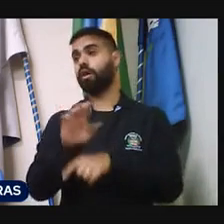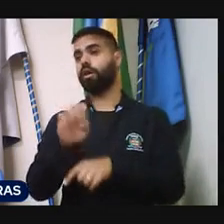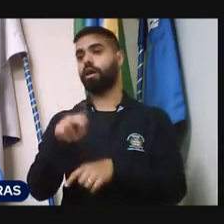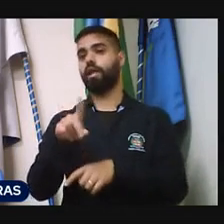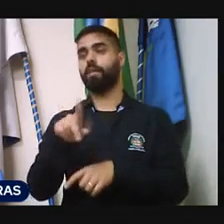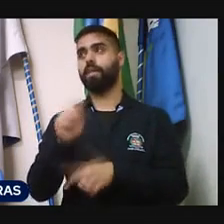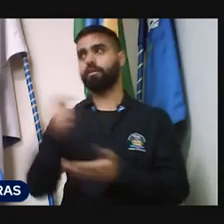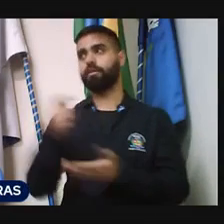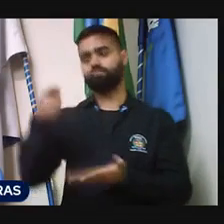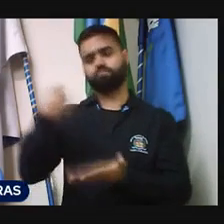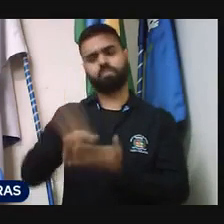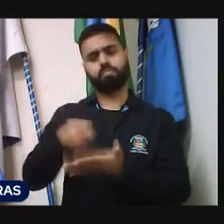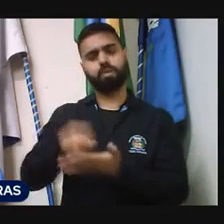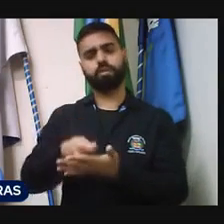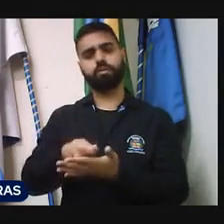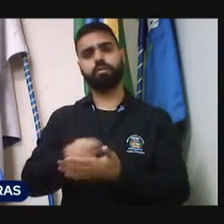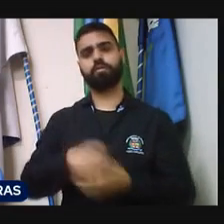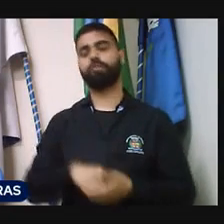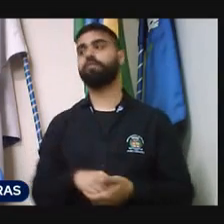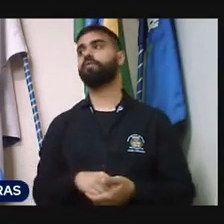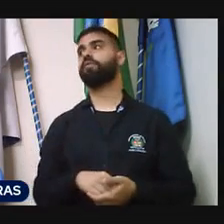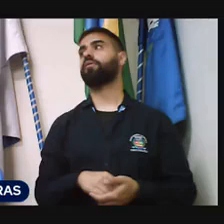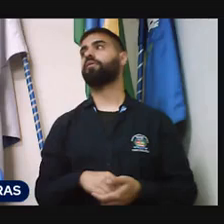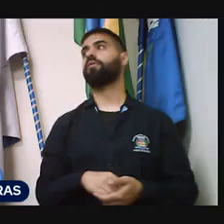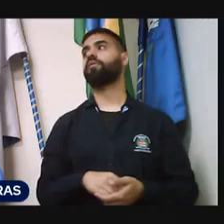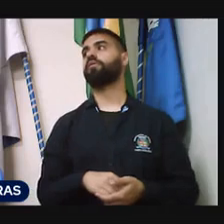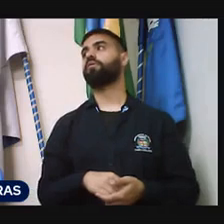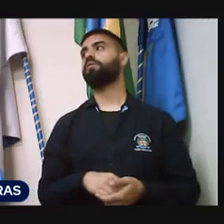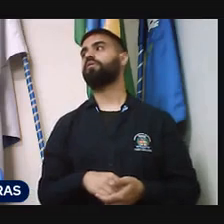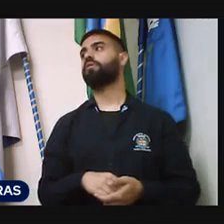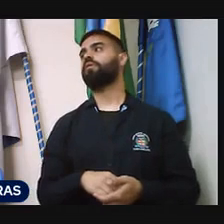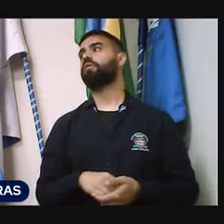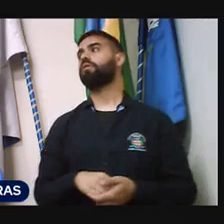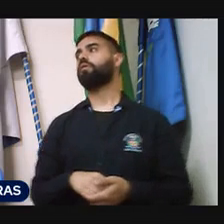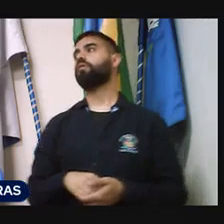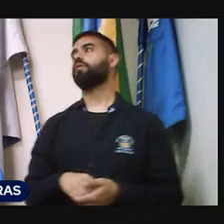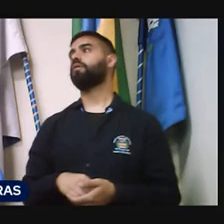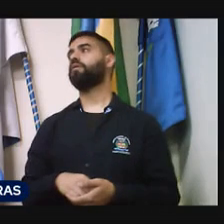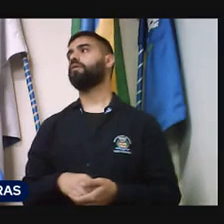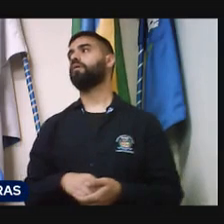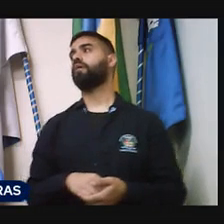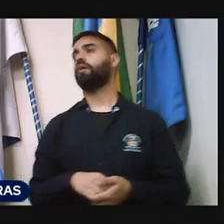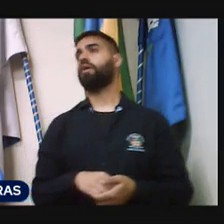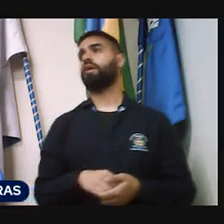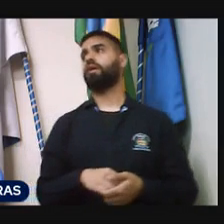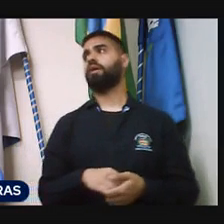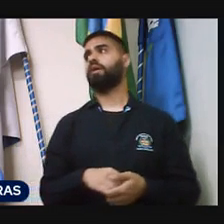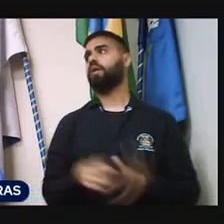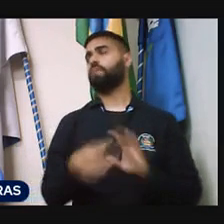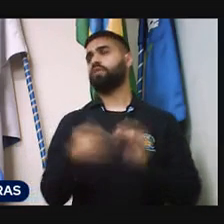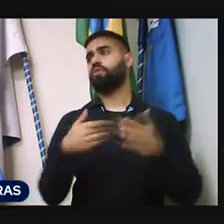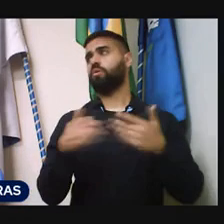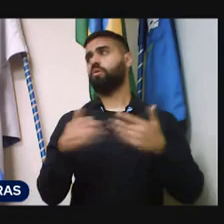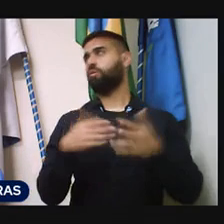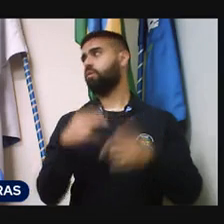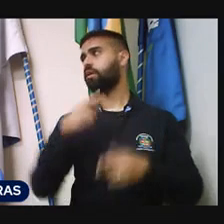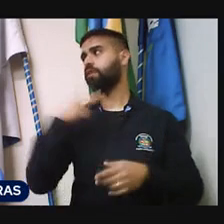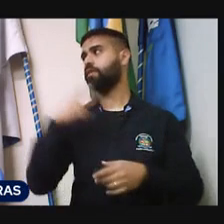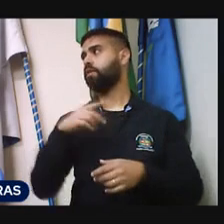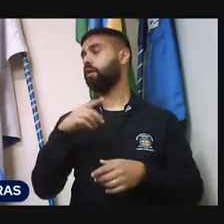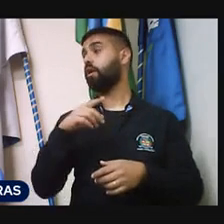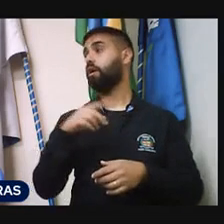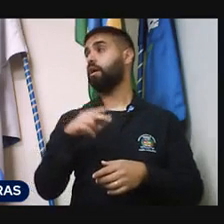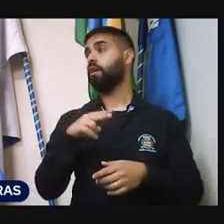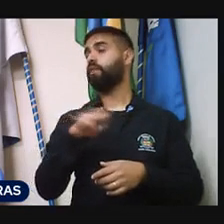impositiva e será o Independente de qualquer Vereador todos eles terão um